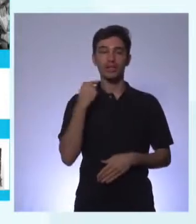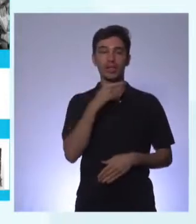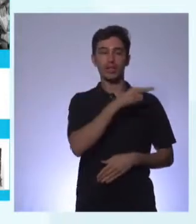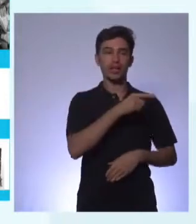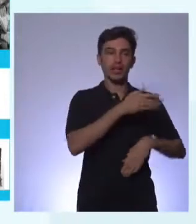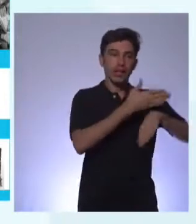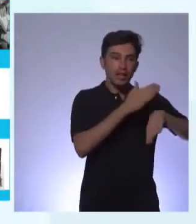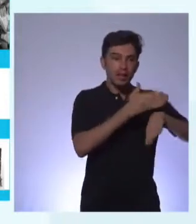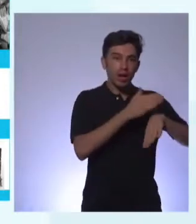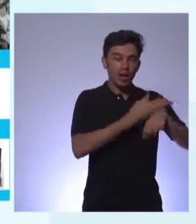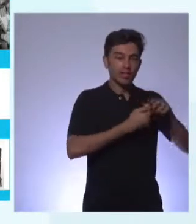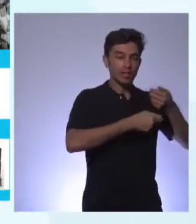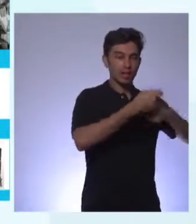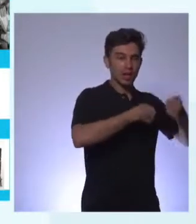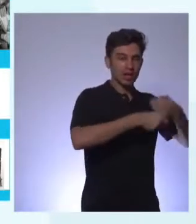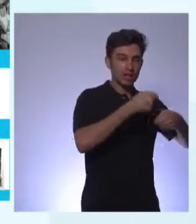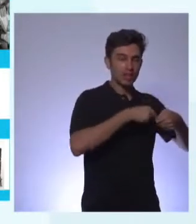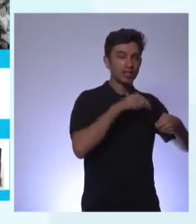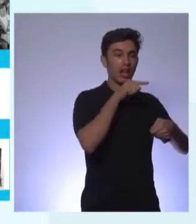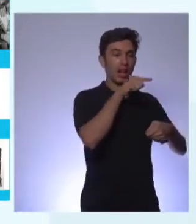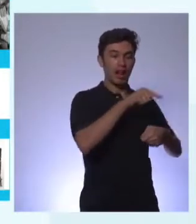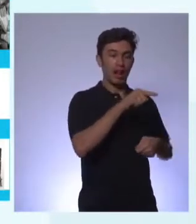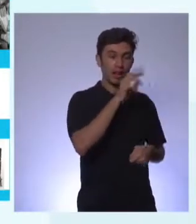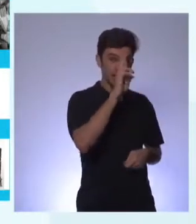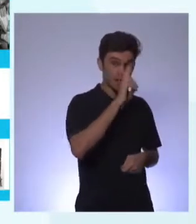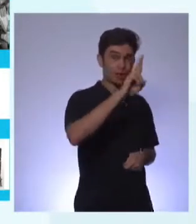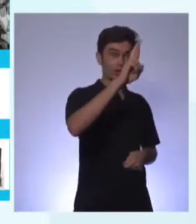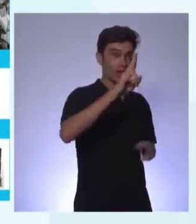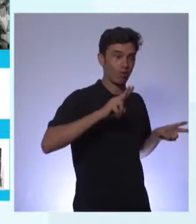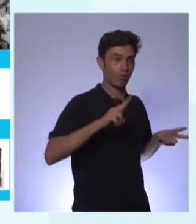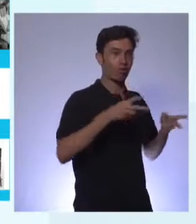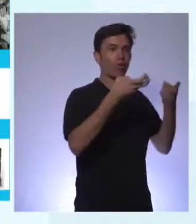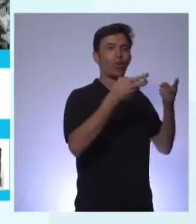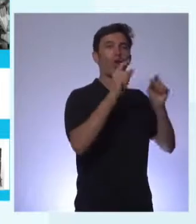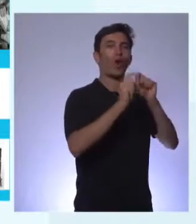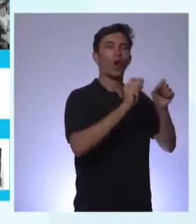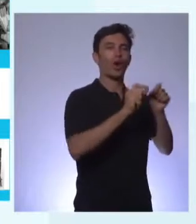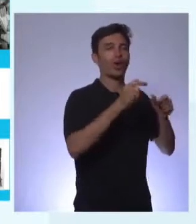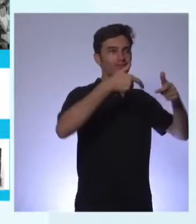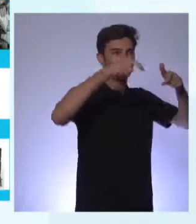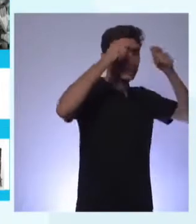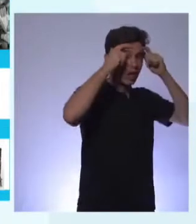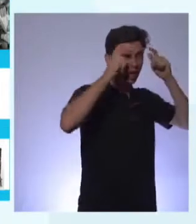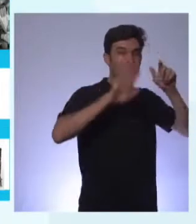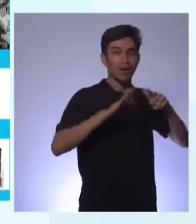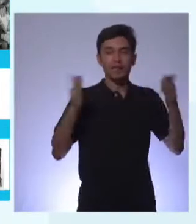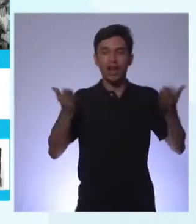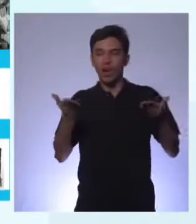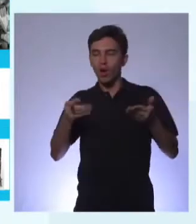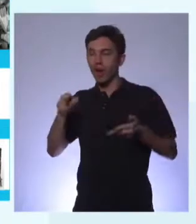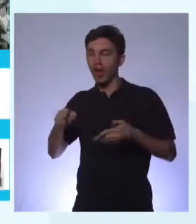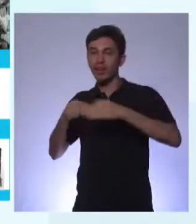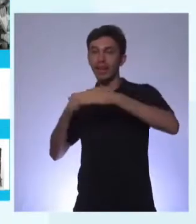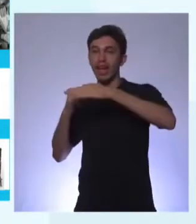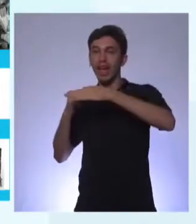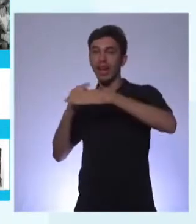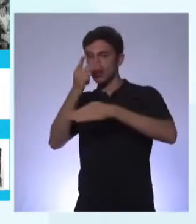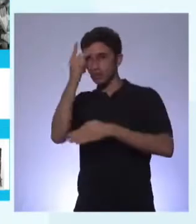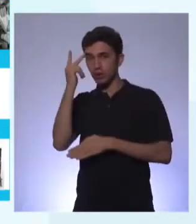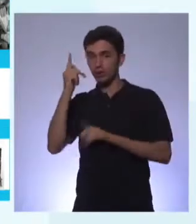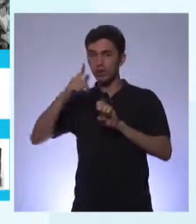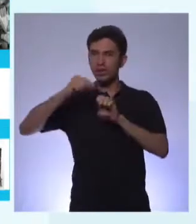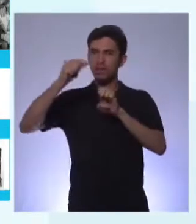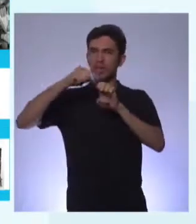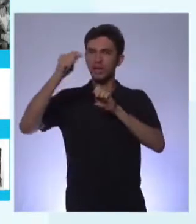agora no capitalismo industrial, são os grandes empresários que vão ter seus lucros aí com o acúmulo